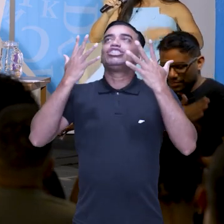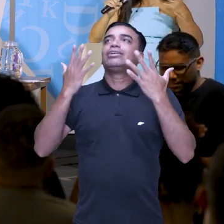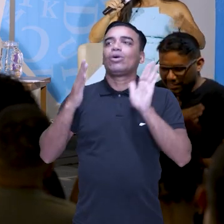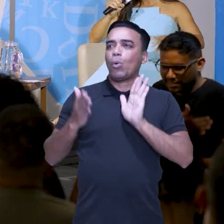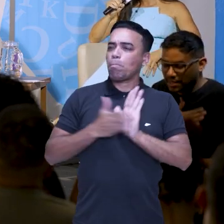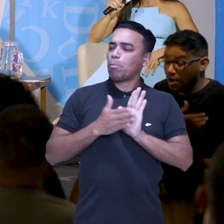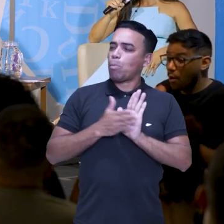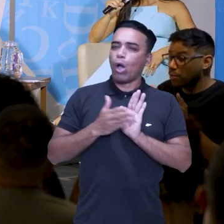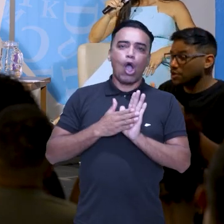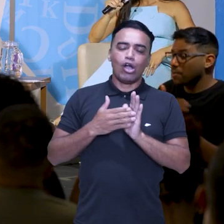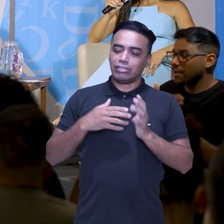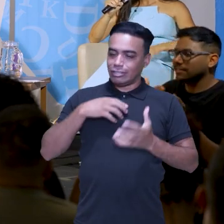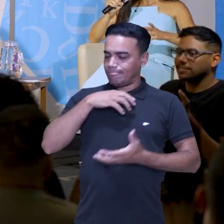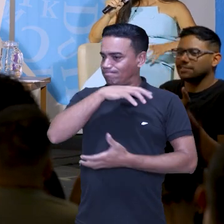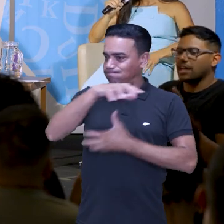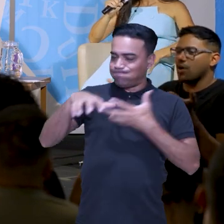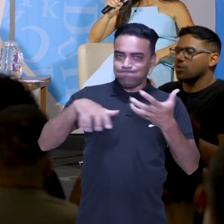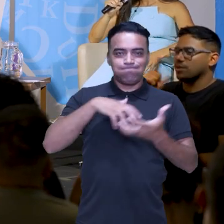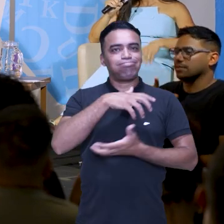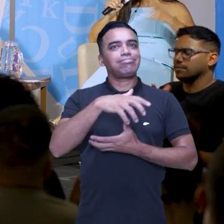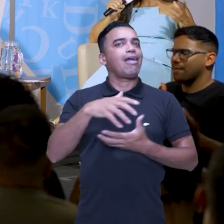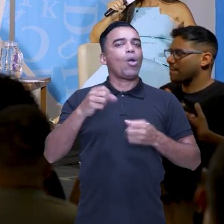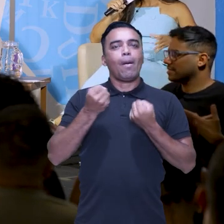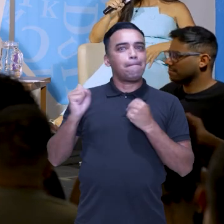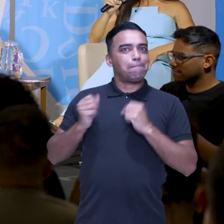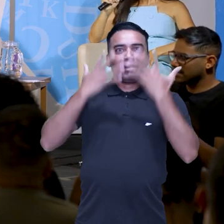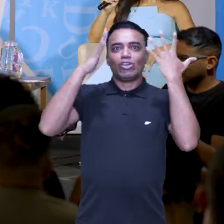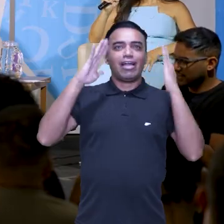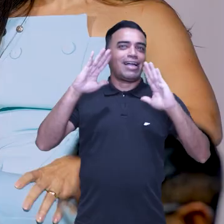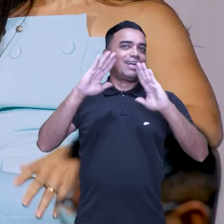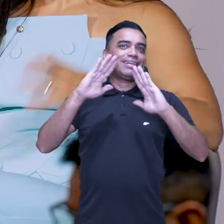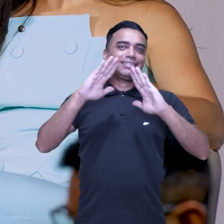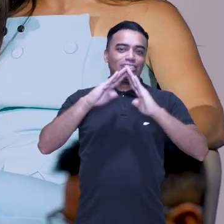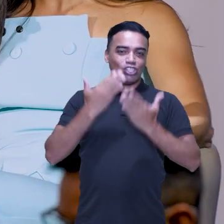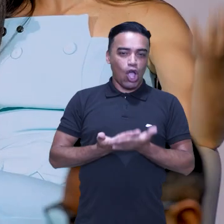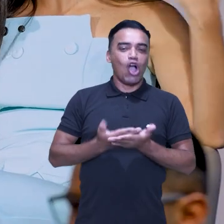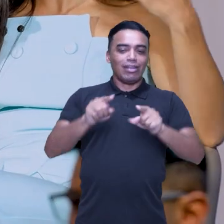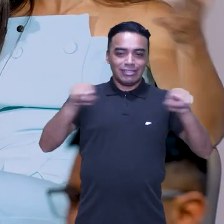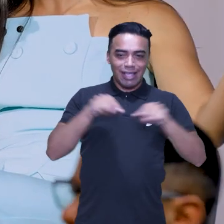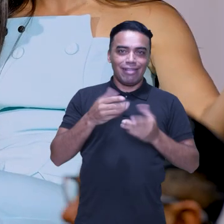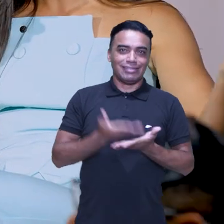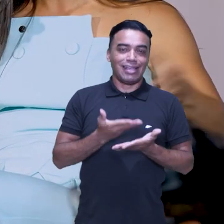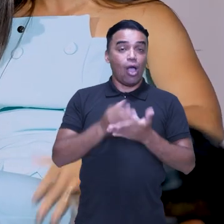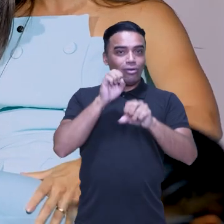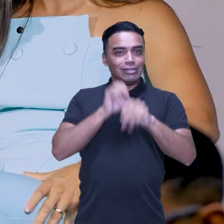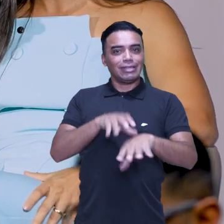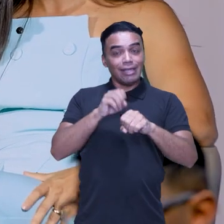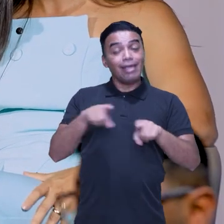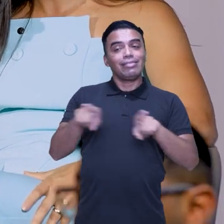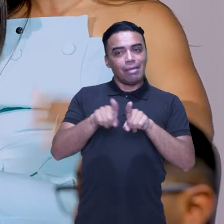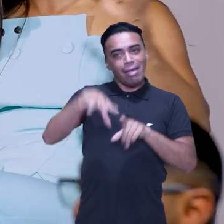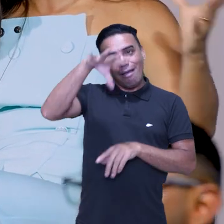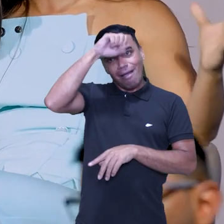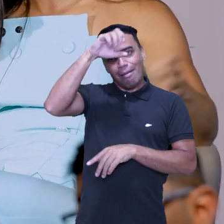me move até hoje. Então eu sou apaixonada por sala de aula, por lecionar e, consequentemente, por aprender